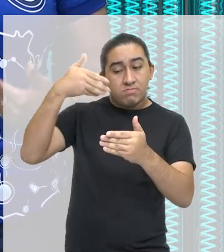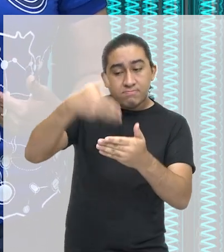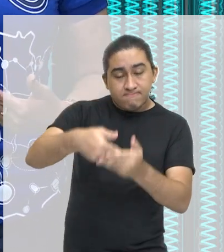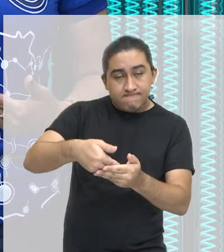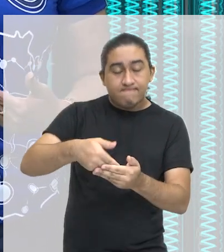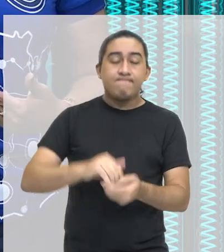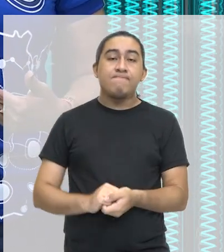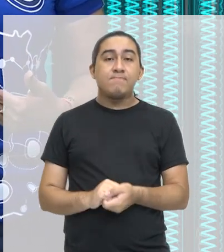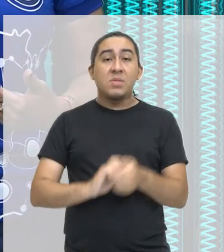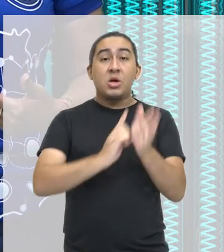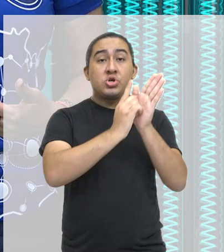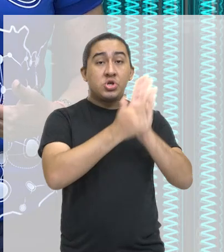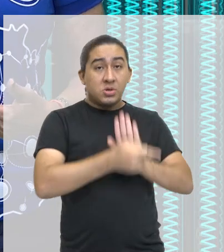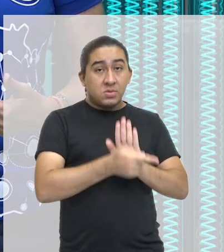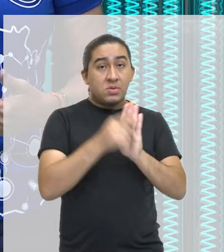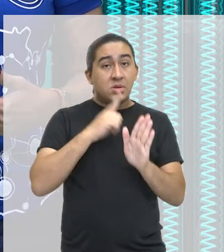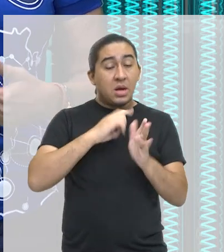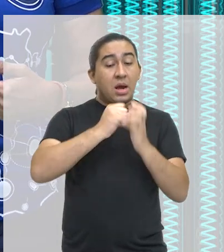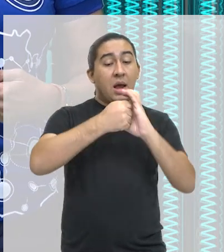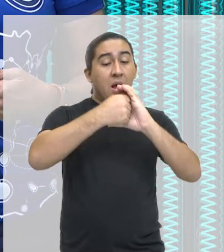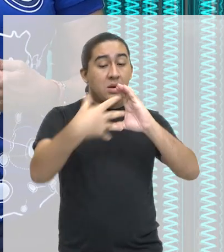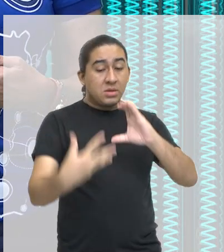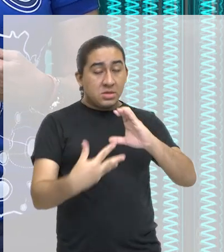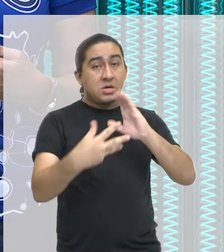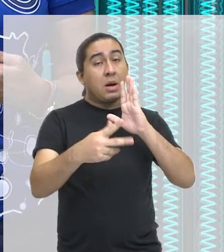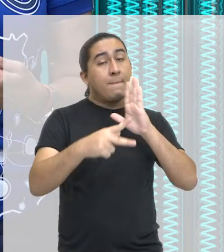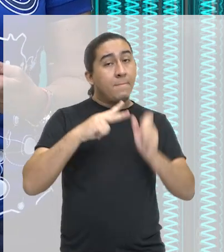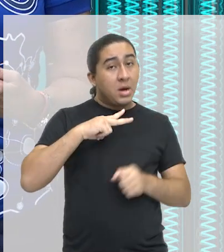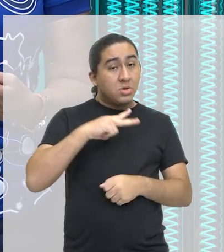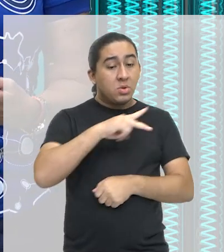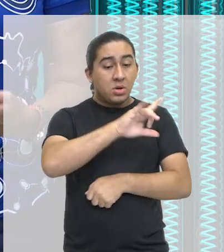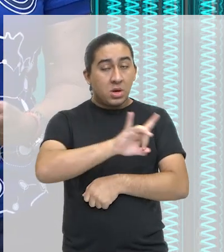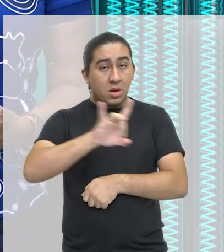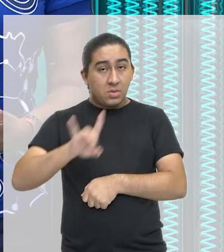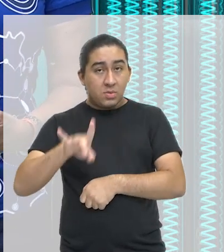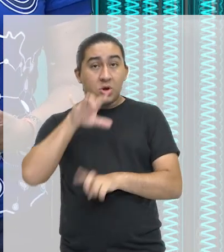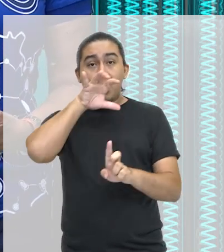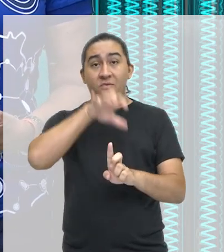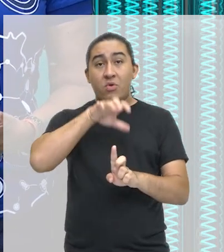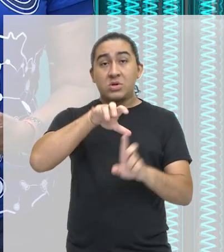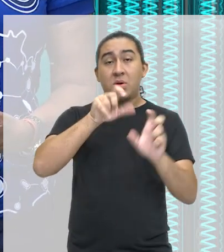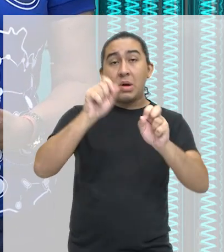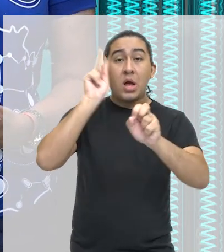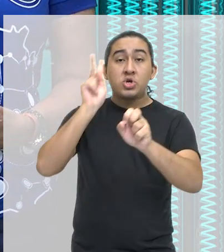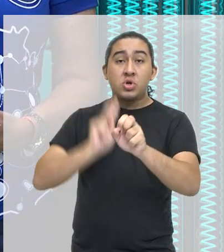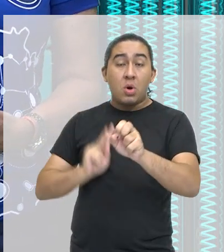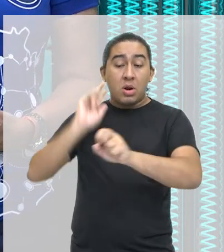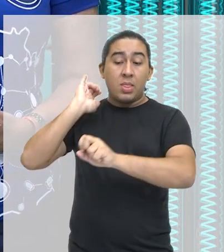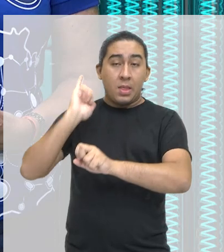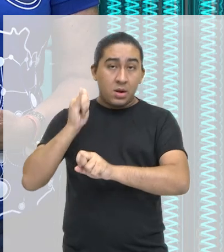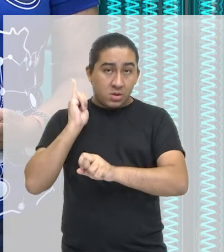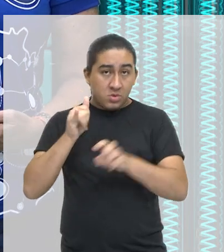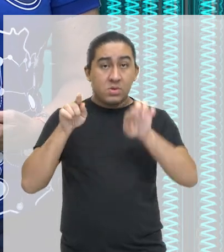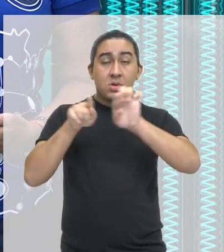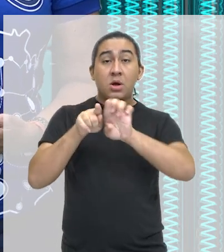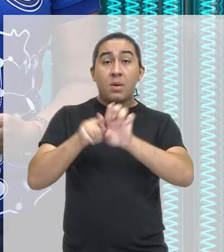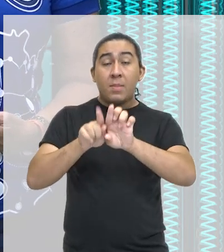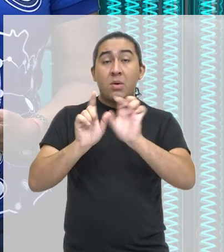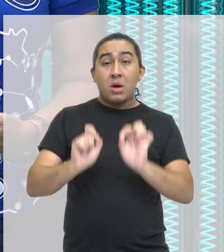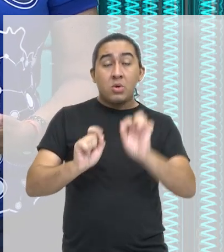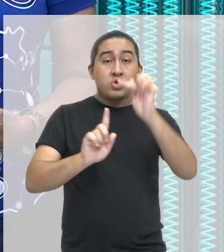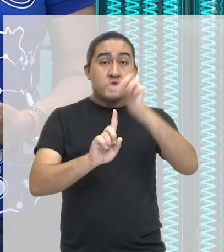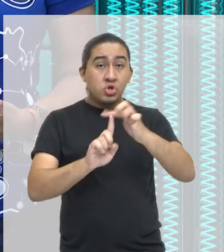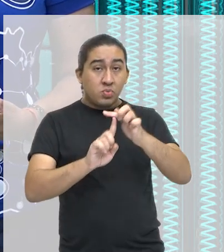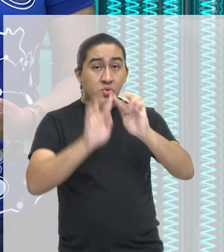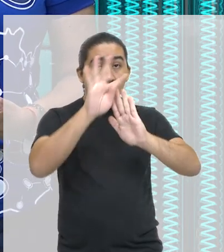ao longo da história. Cada gênero possui características próprias que influenciam a